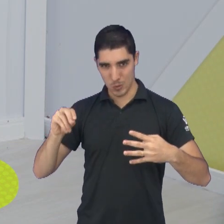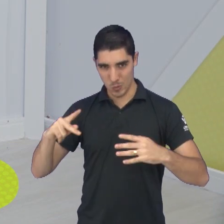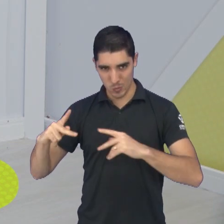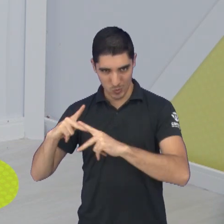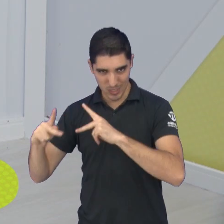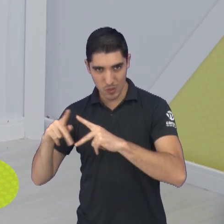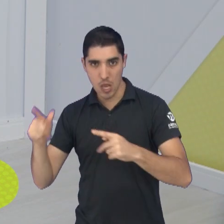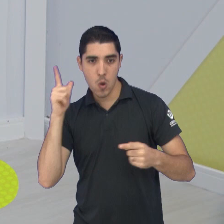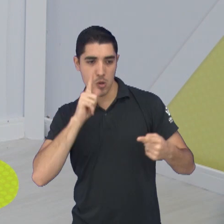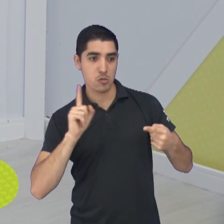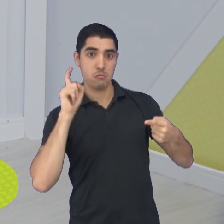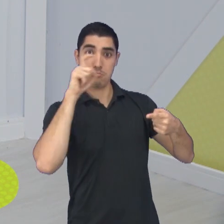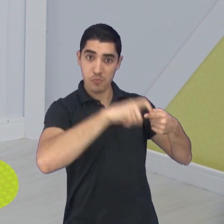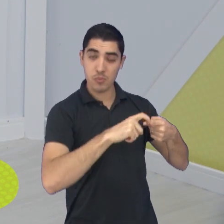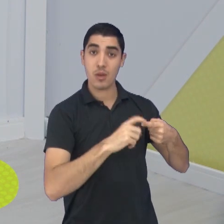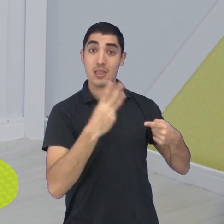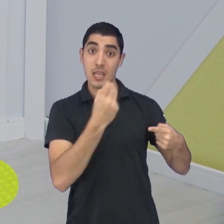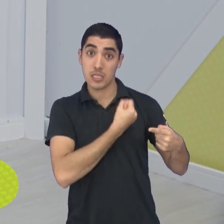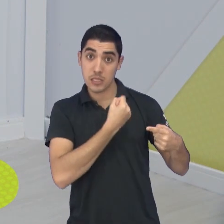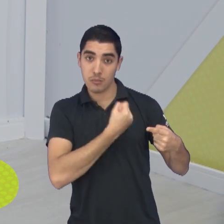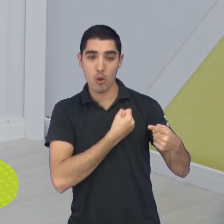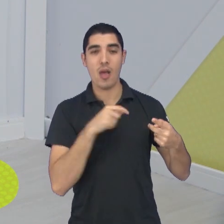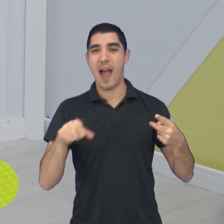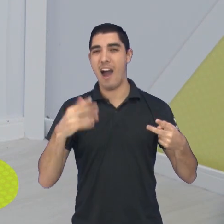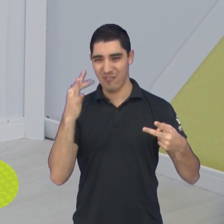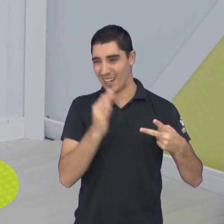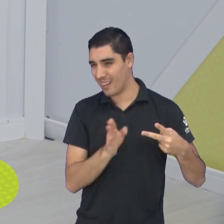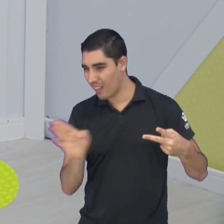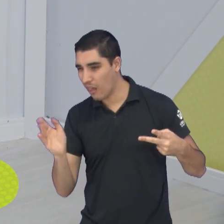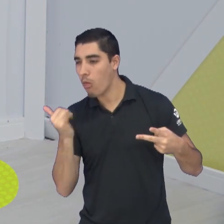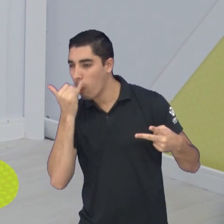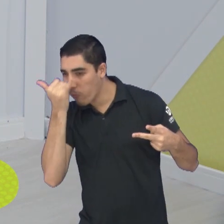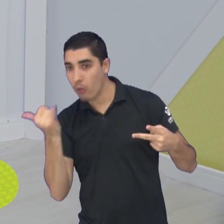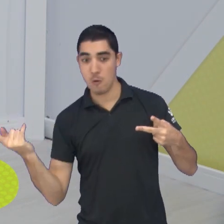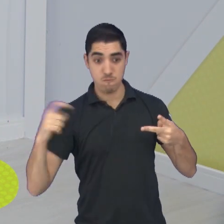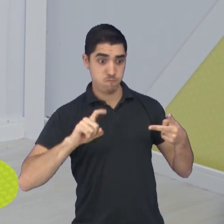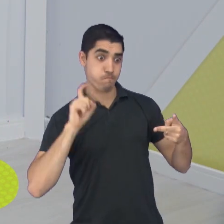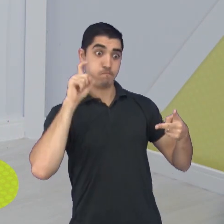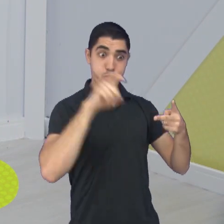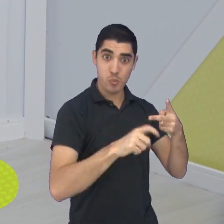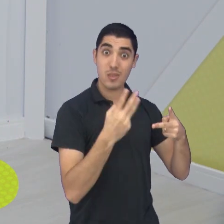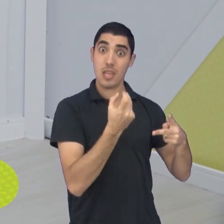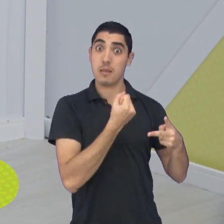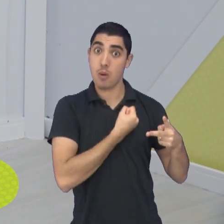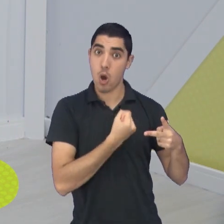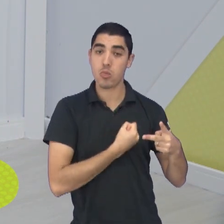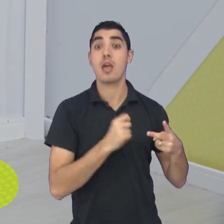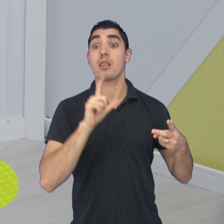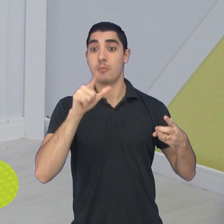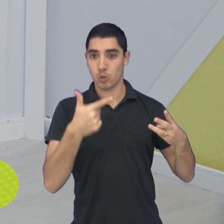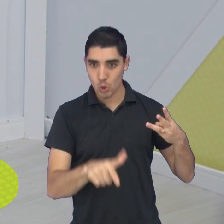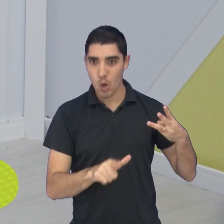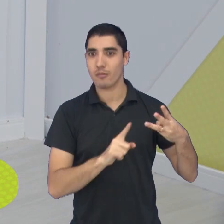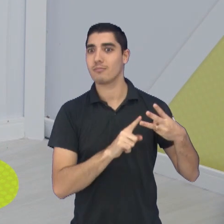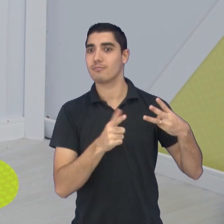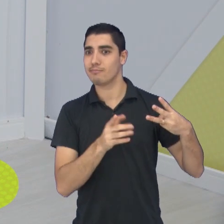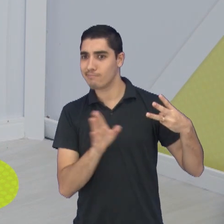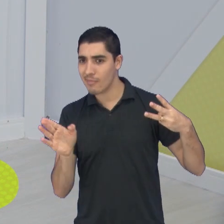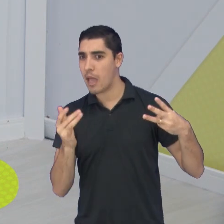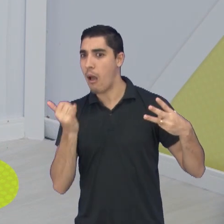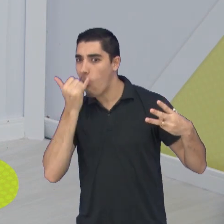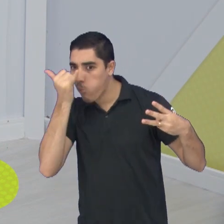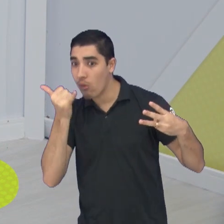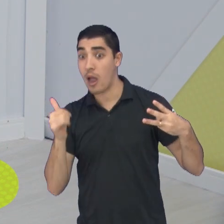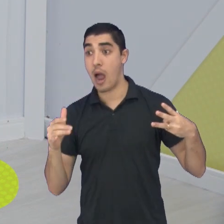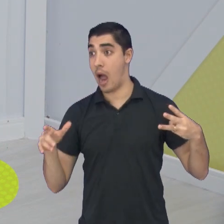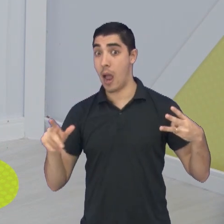3, ela caiu. A Franca saiu com a bola, tentou o ataque, deu rebote, Tchoro de novo de 3. De novo aconteceu a mesma coisa. Franca foi para